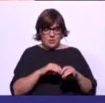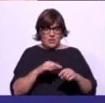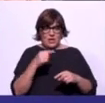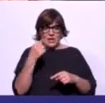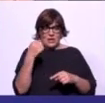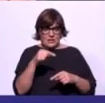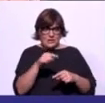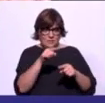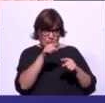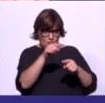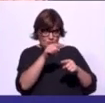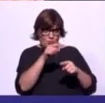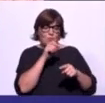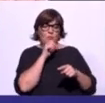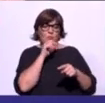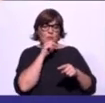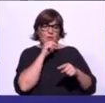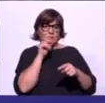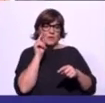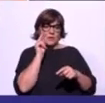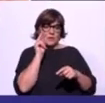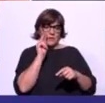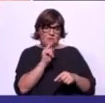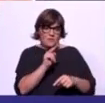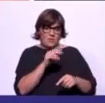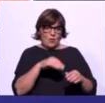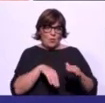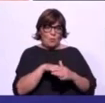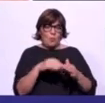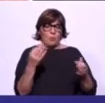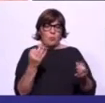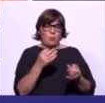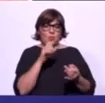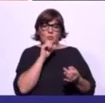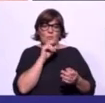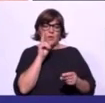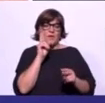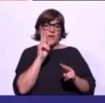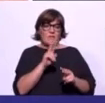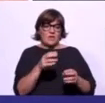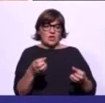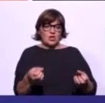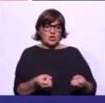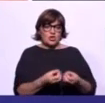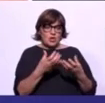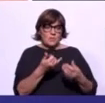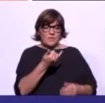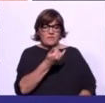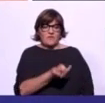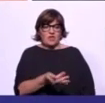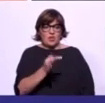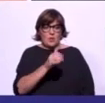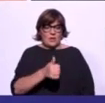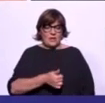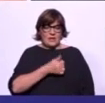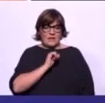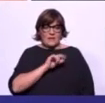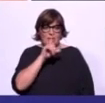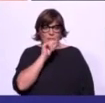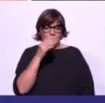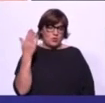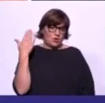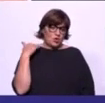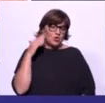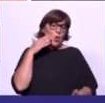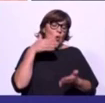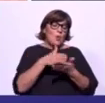aí precisamente aquilo que o Futebol Clube do Porto e que podemos ver, o que somam os tais 24 títulos para Jorge Nuno Pinto da Costa nos